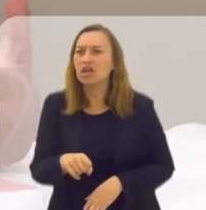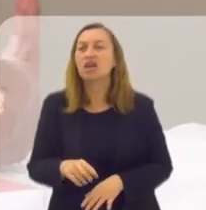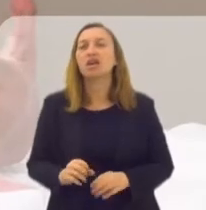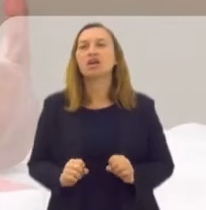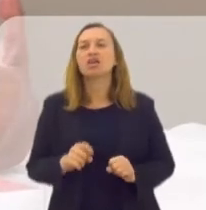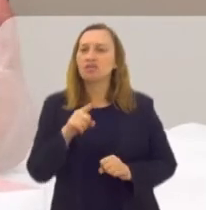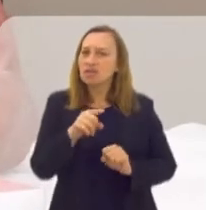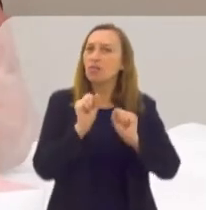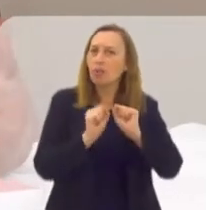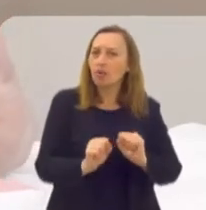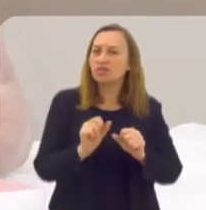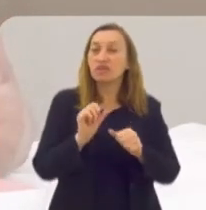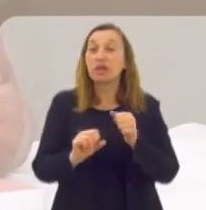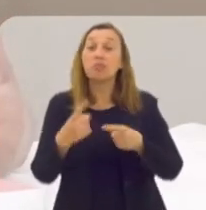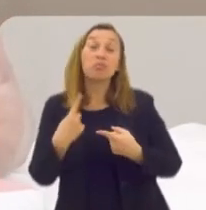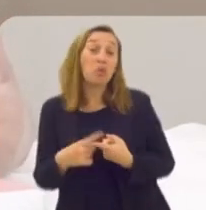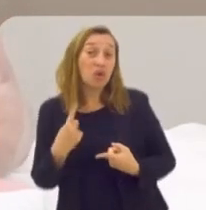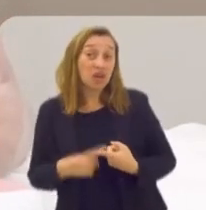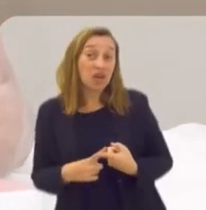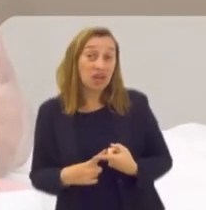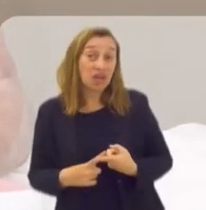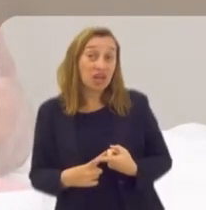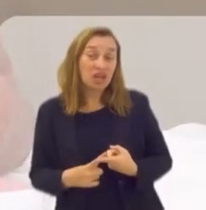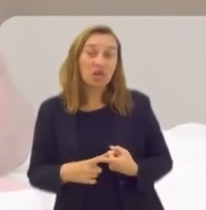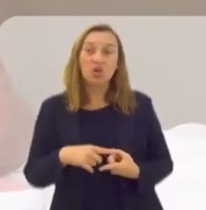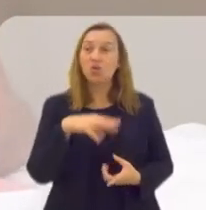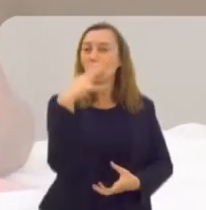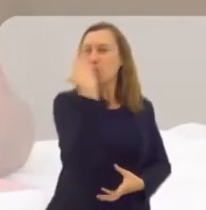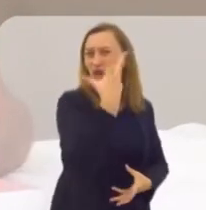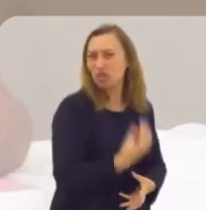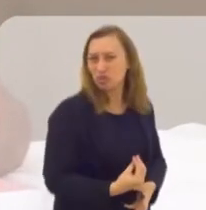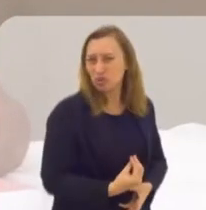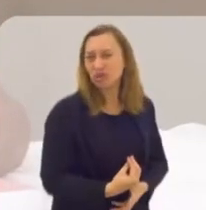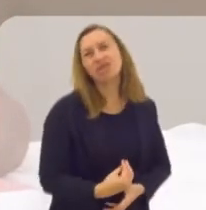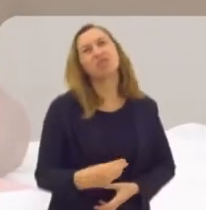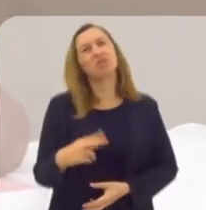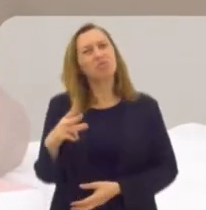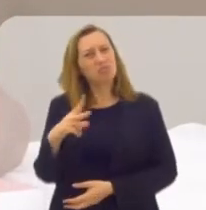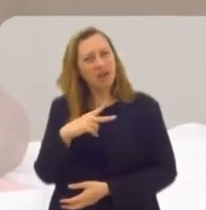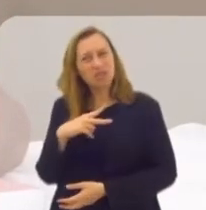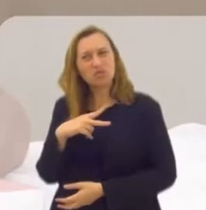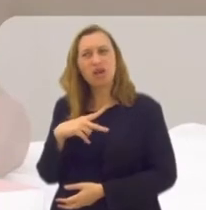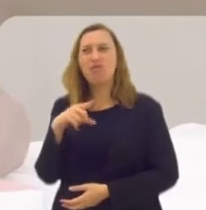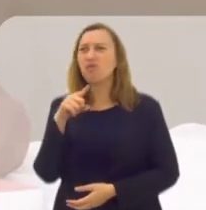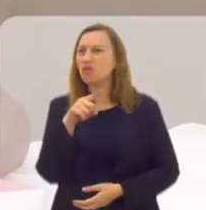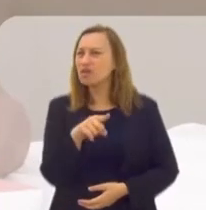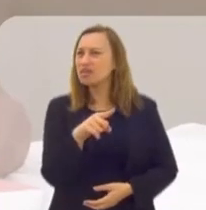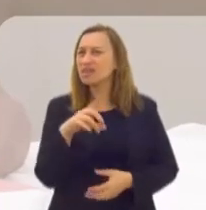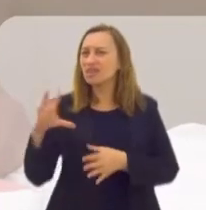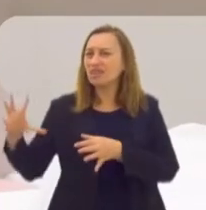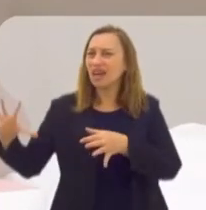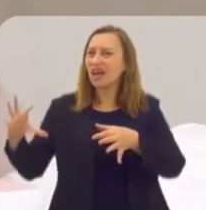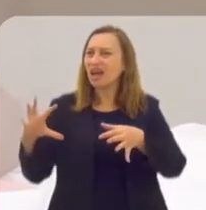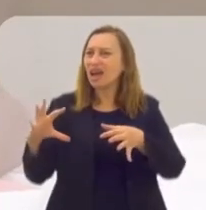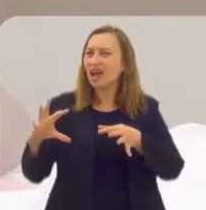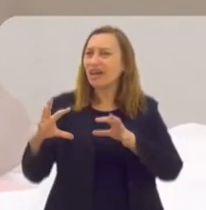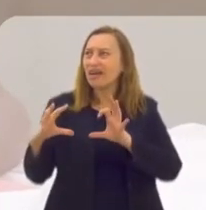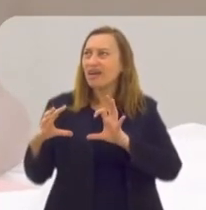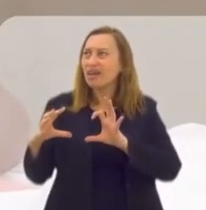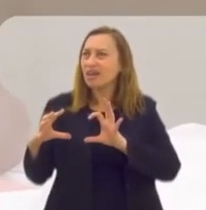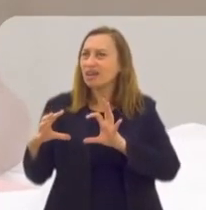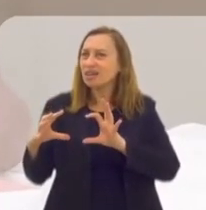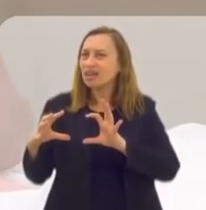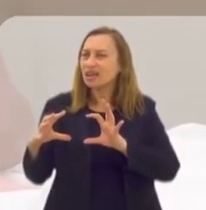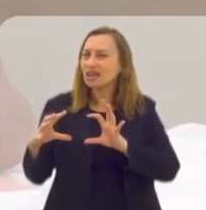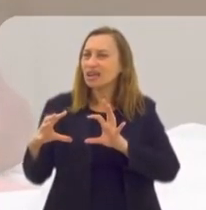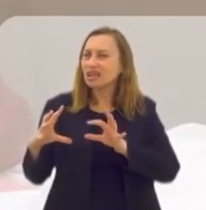você e que você possa fazer. Porque, no caso do Espiritismo, em particular, você está lidando